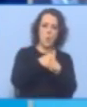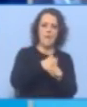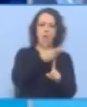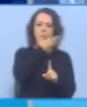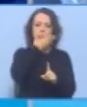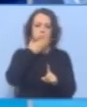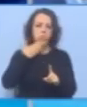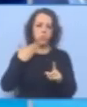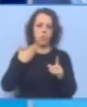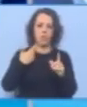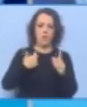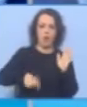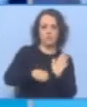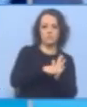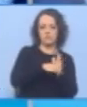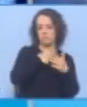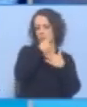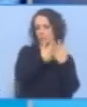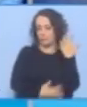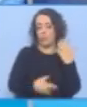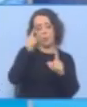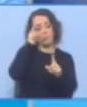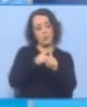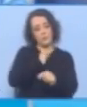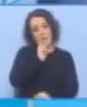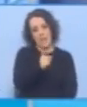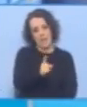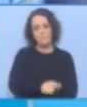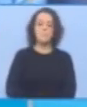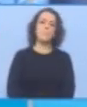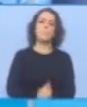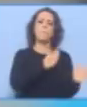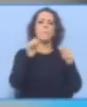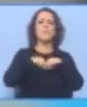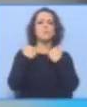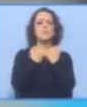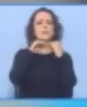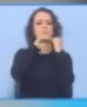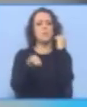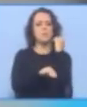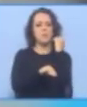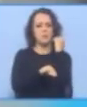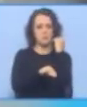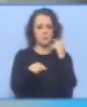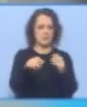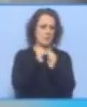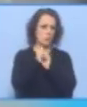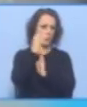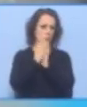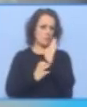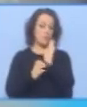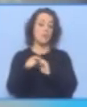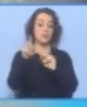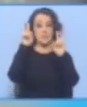etc. E o nosso objetivo foi esse. Não é? As desigualdades sociais também foi um tema que